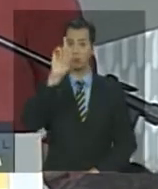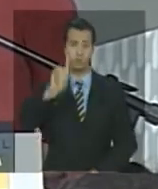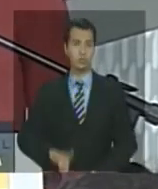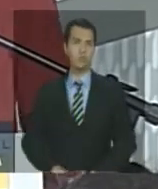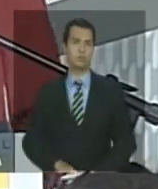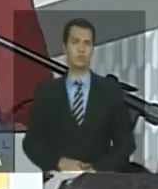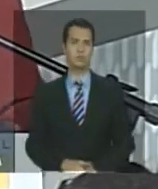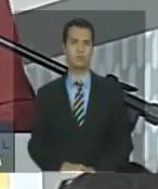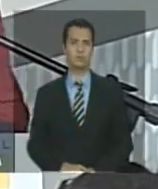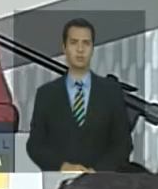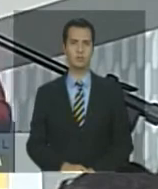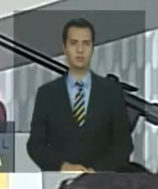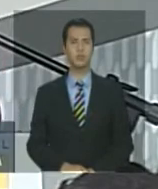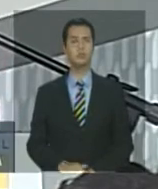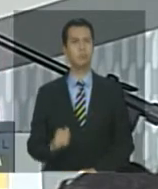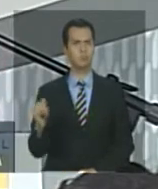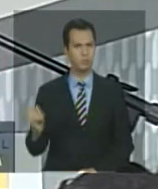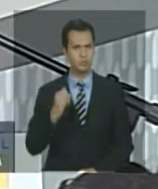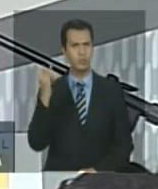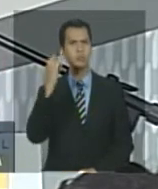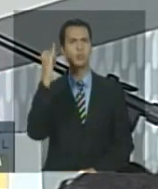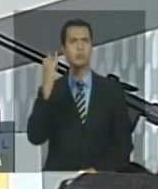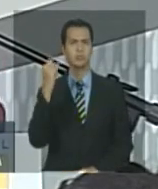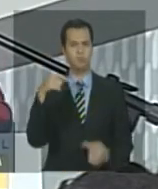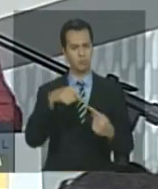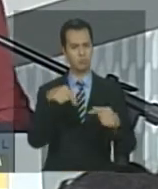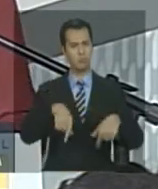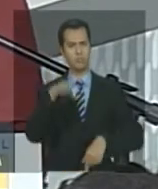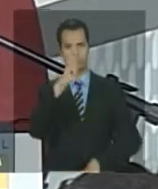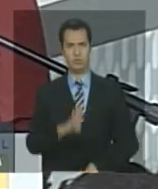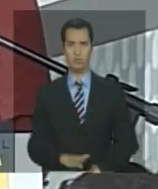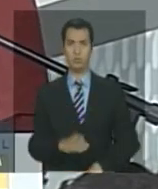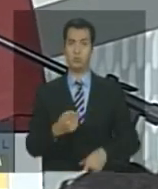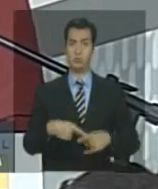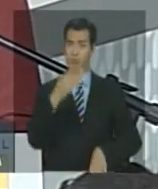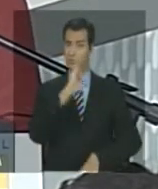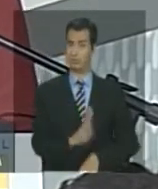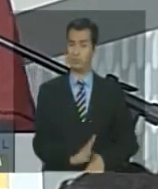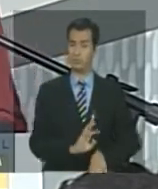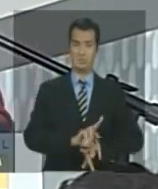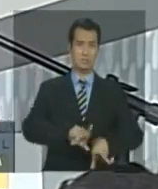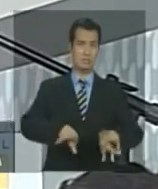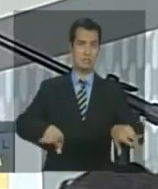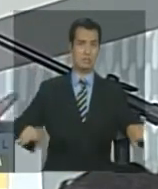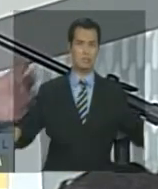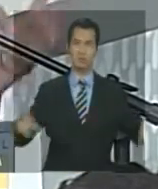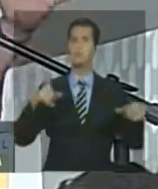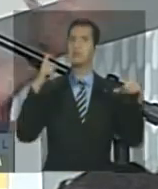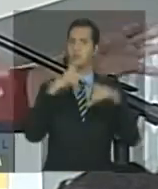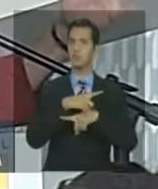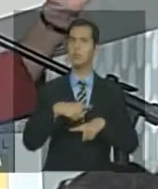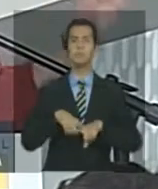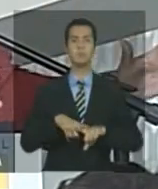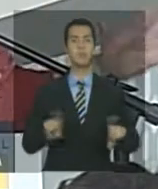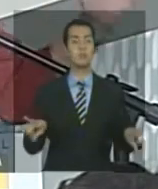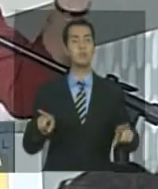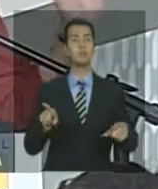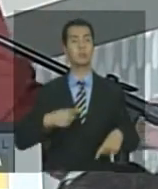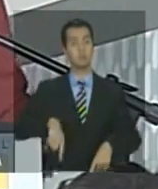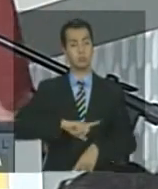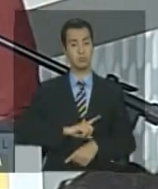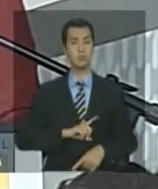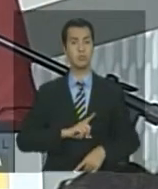país complexo como o nosso, que, ao mesmo tempo, tem de tratar de tirar da